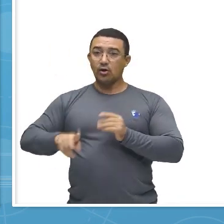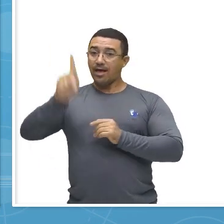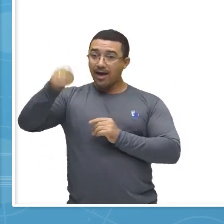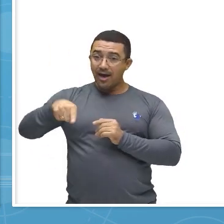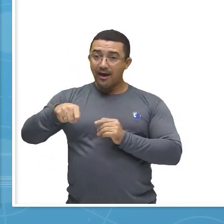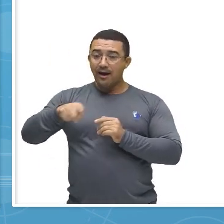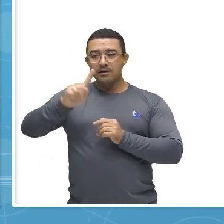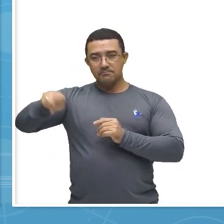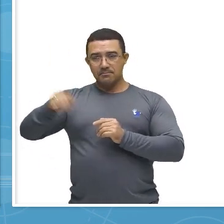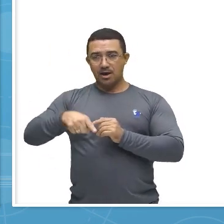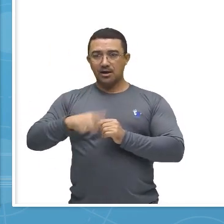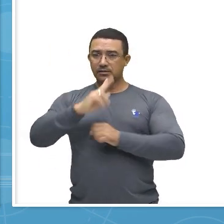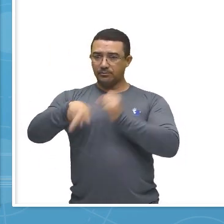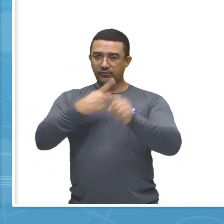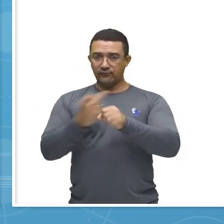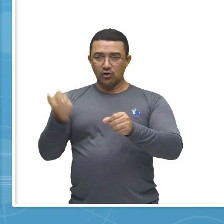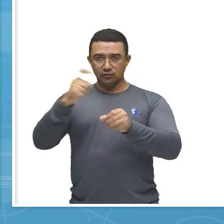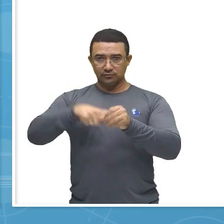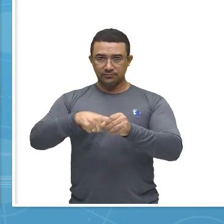daqui a pouquinho com a resposta.